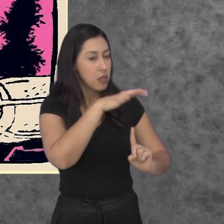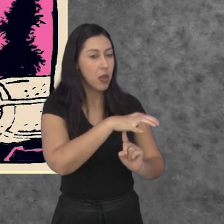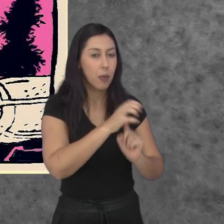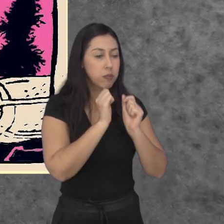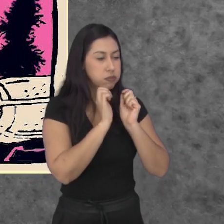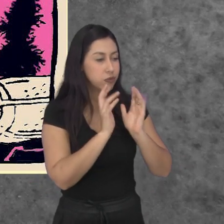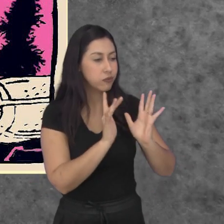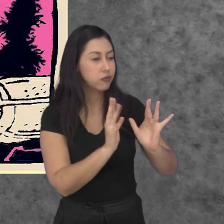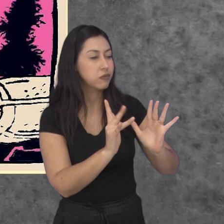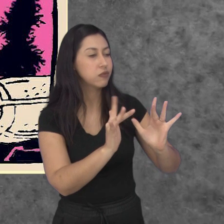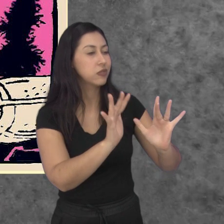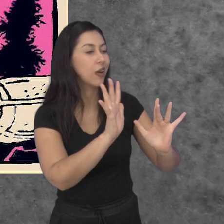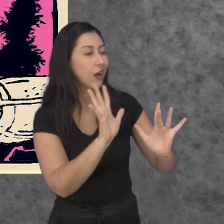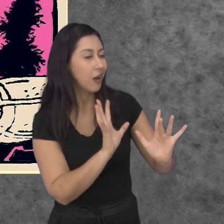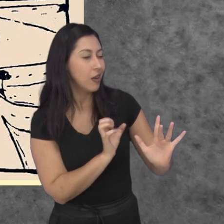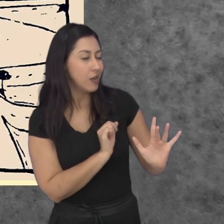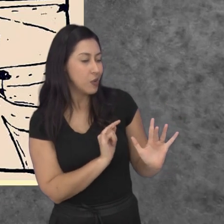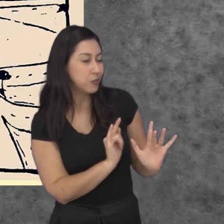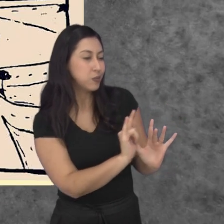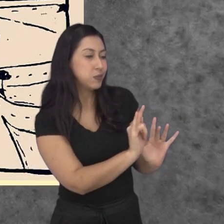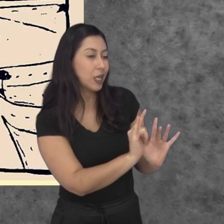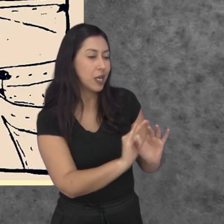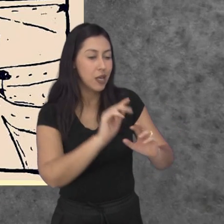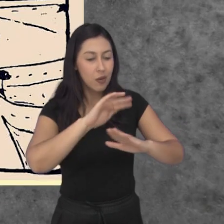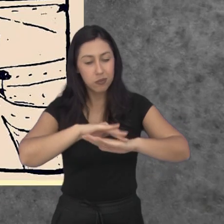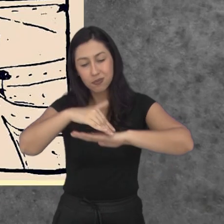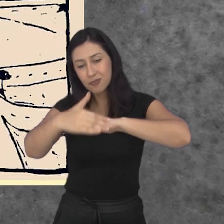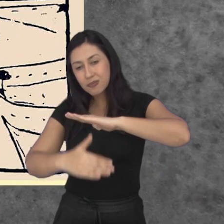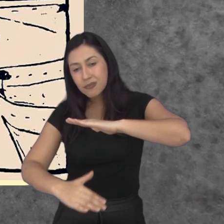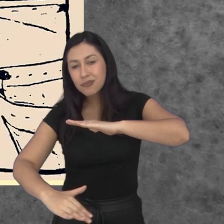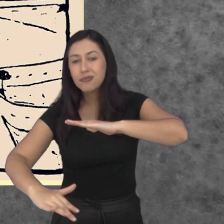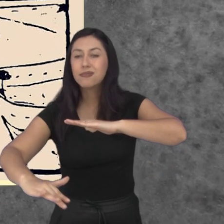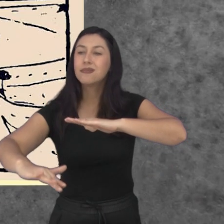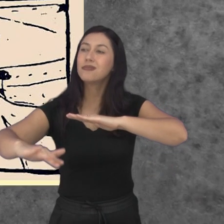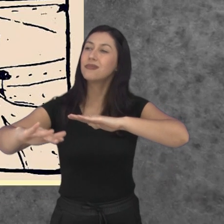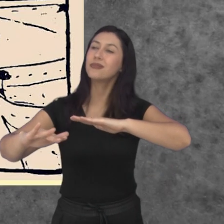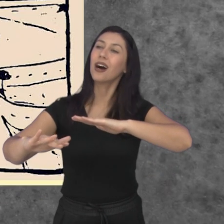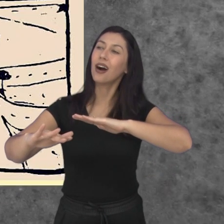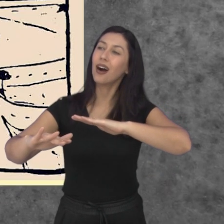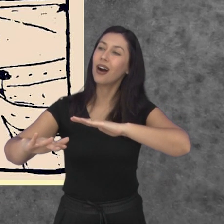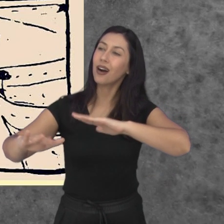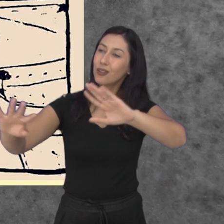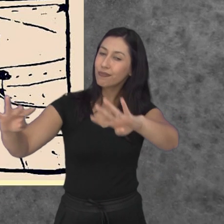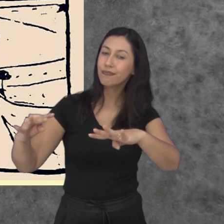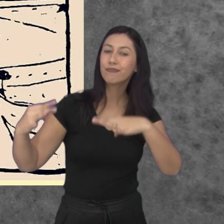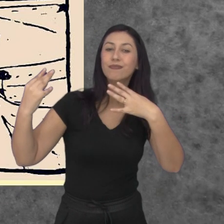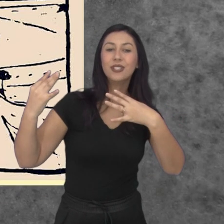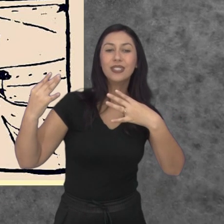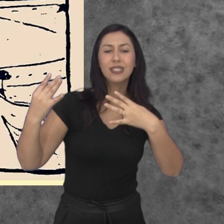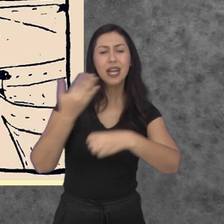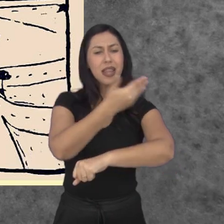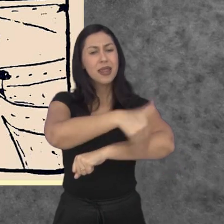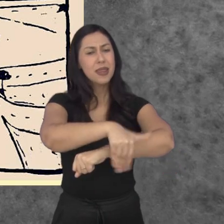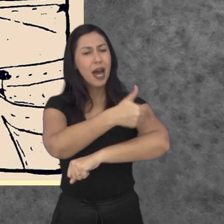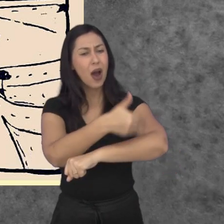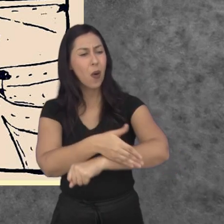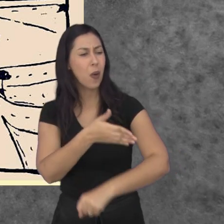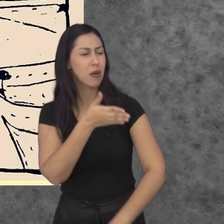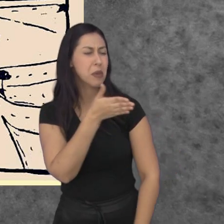amei, pelos cortiços do banhado vos ouvistes, pelas ruas que desembocam na Andrômeda chorei e inundei São José dos Tristes, que